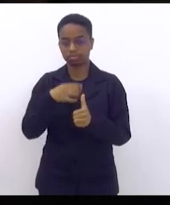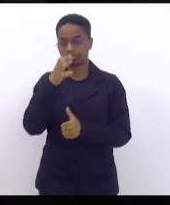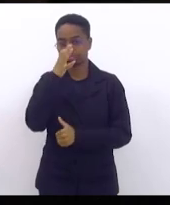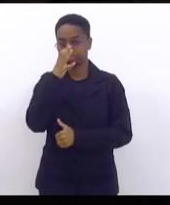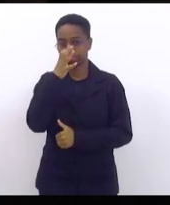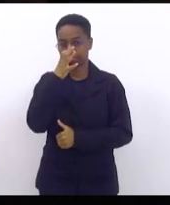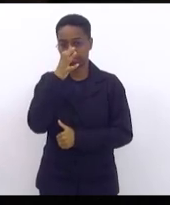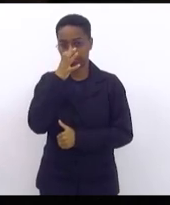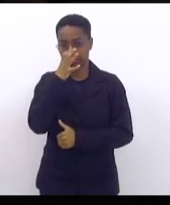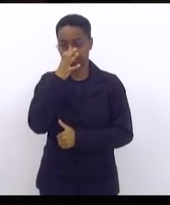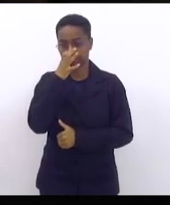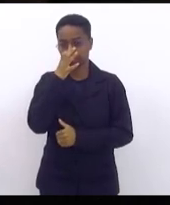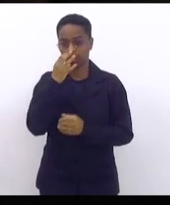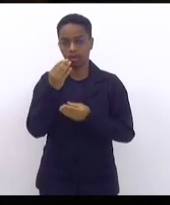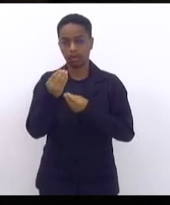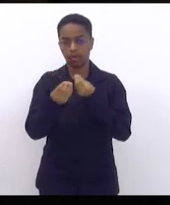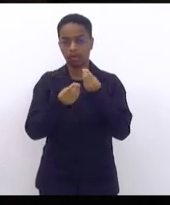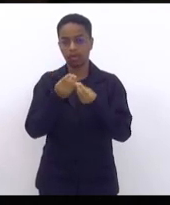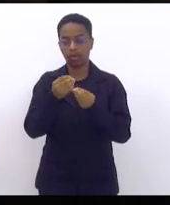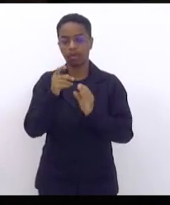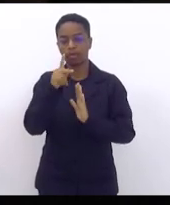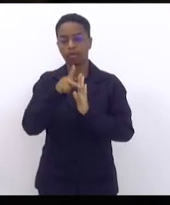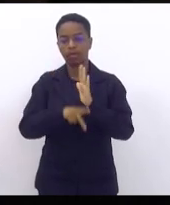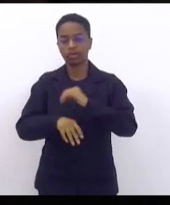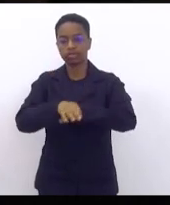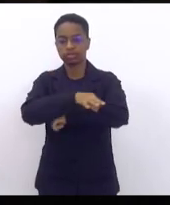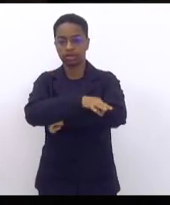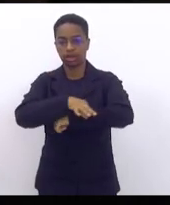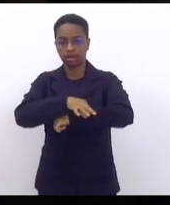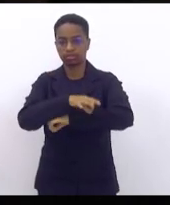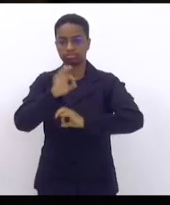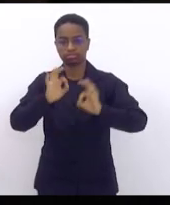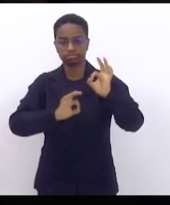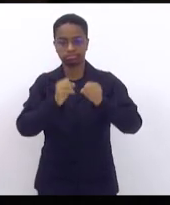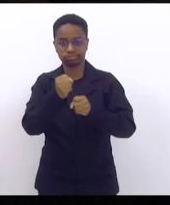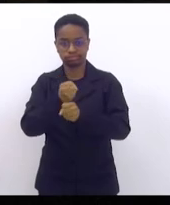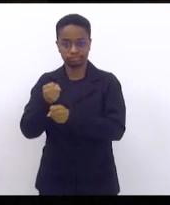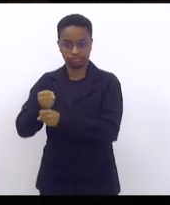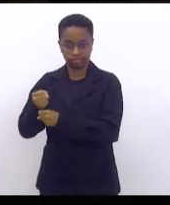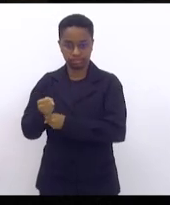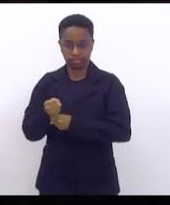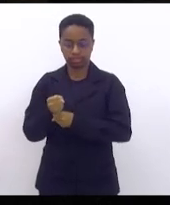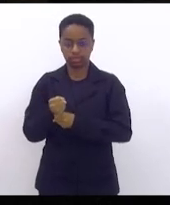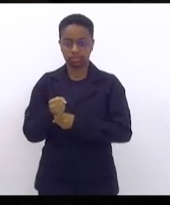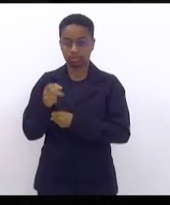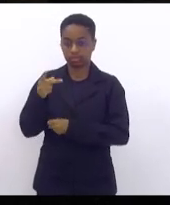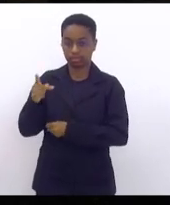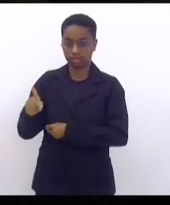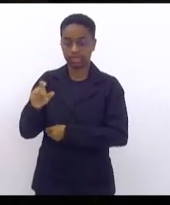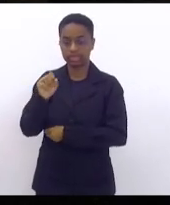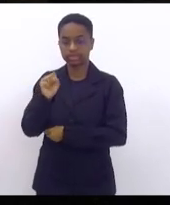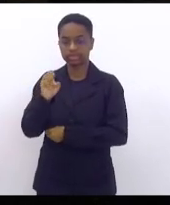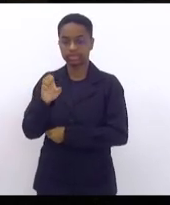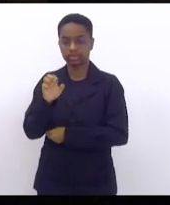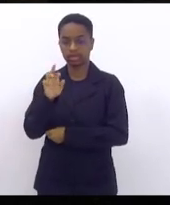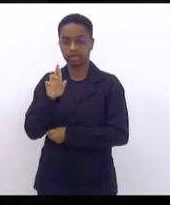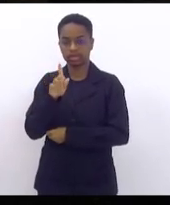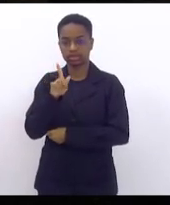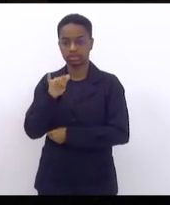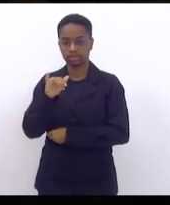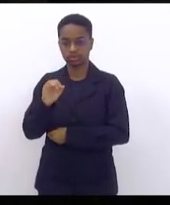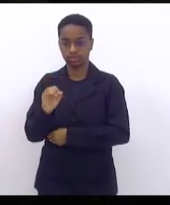aprecio o projeto arquitetônico. do grande arquiteto Sérgio Bernardes.